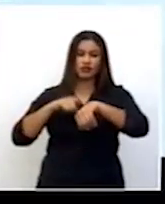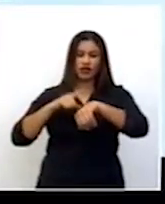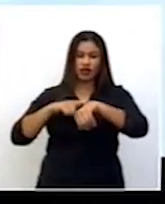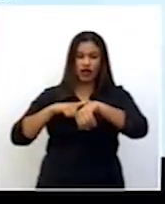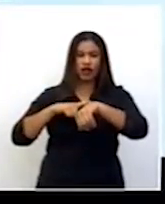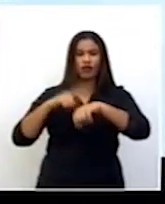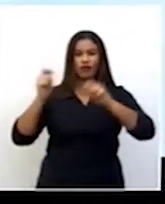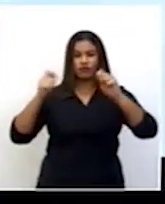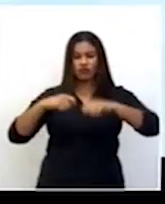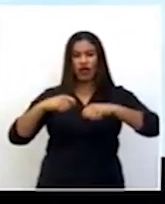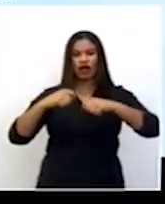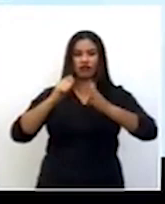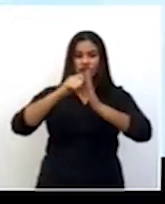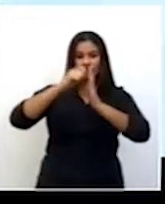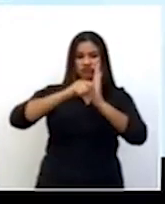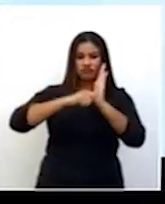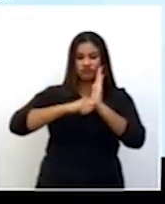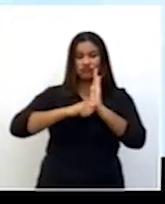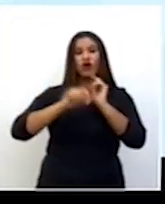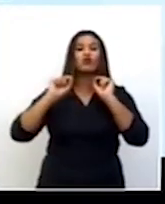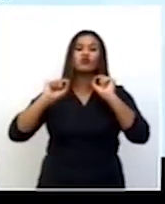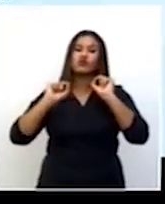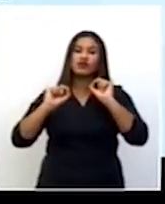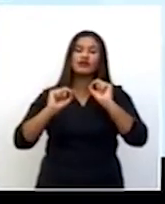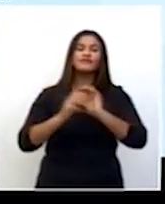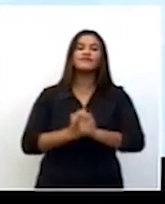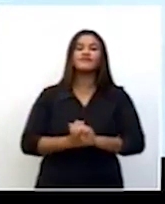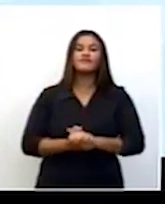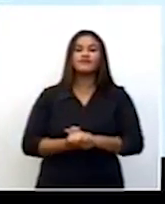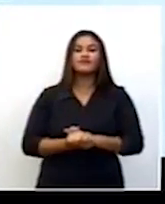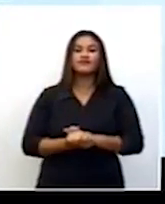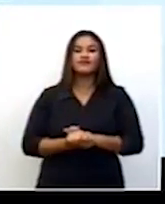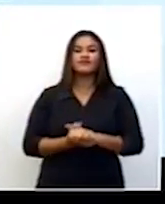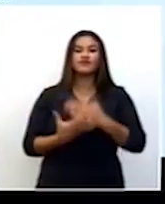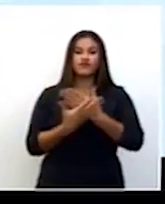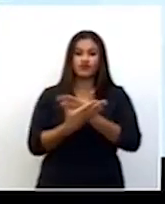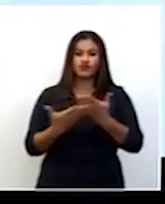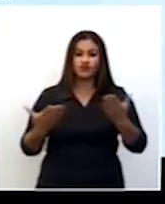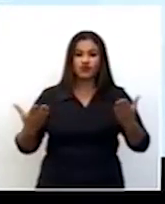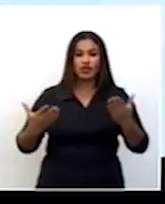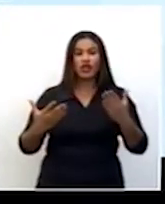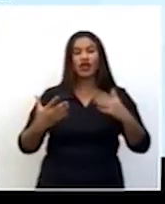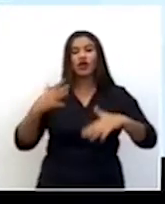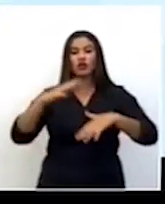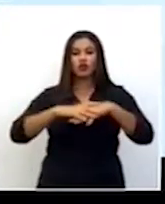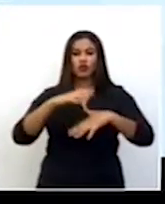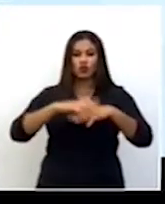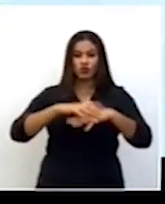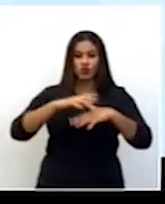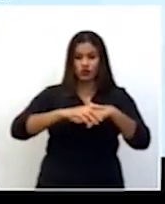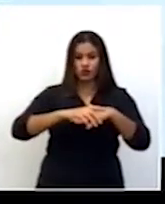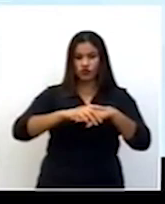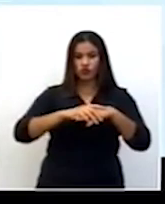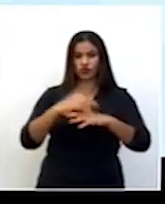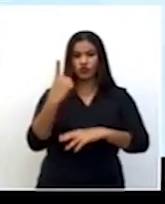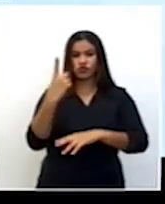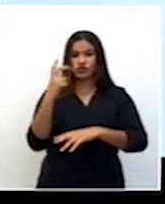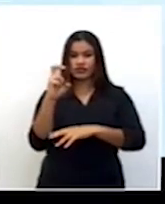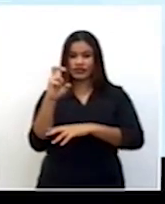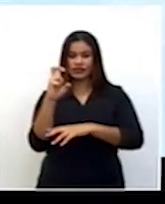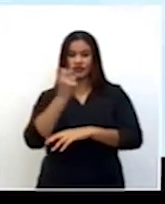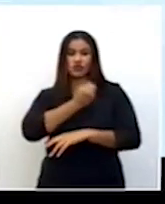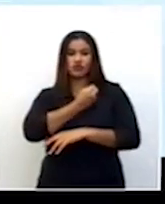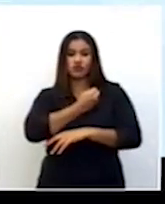vocês fazerem esse desafio, que é a seguinte. Então, você sabe calcular a soma dos 15 primeiros